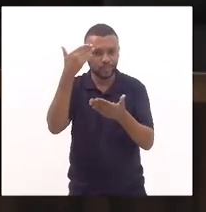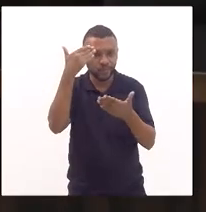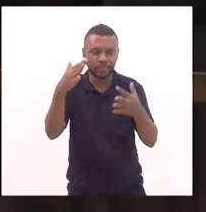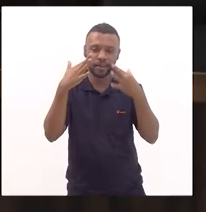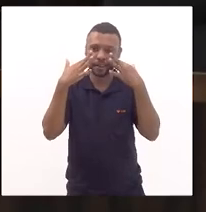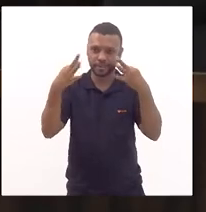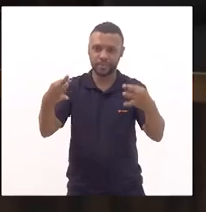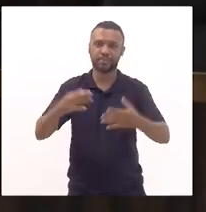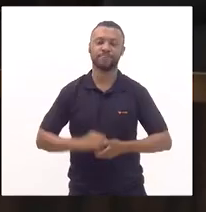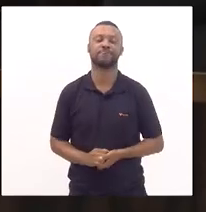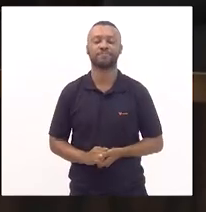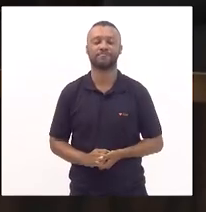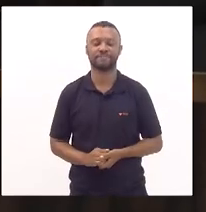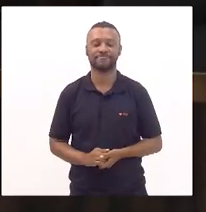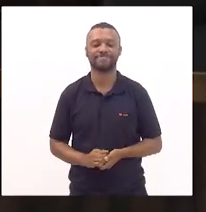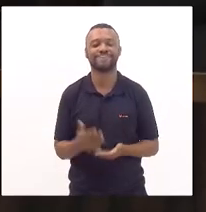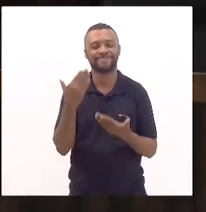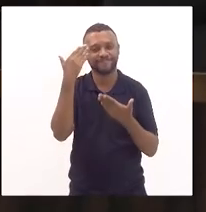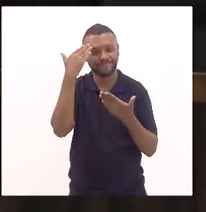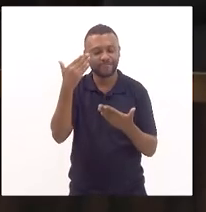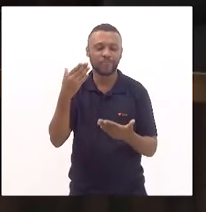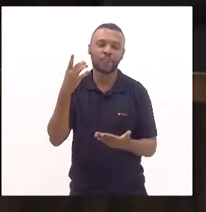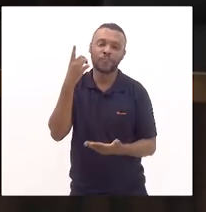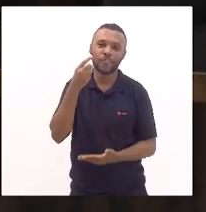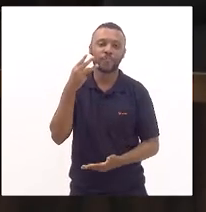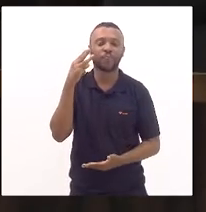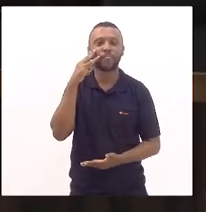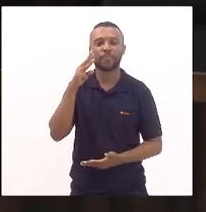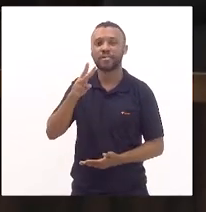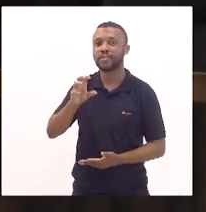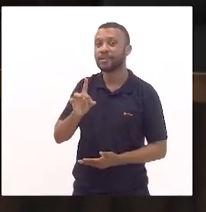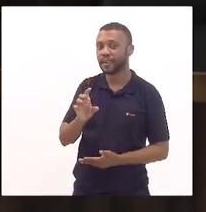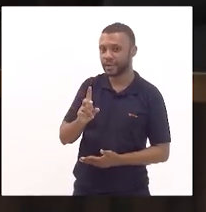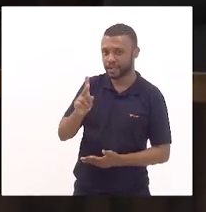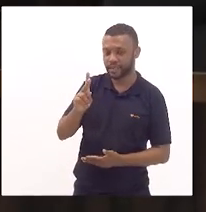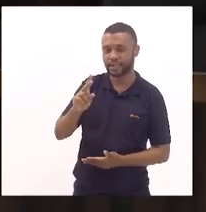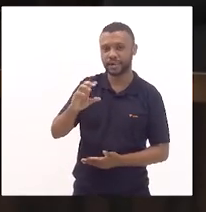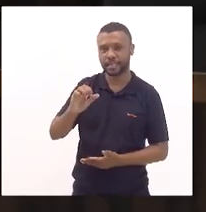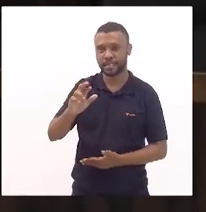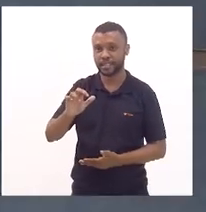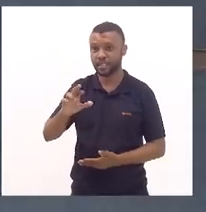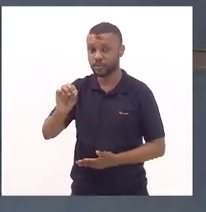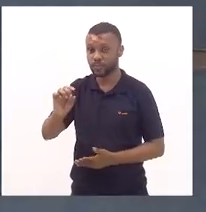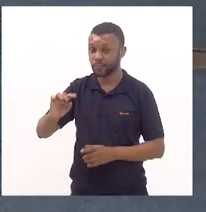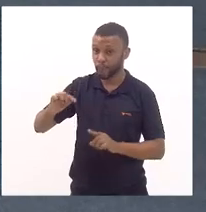Agradecendo ao deputado Valdec Carneiro, próximo orador inscrito é a nobre deputada Célia Jordão.